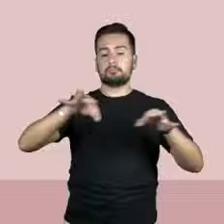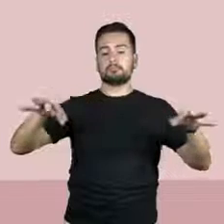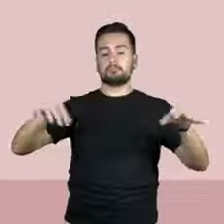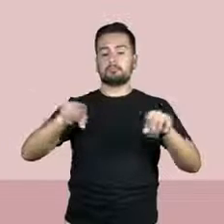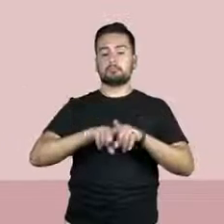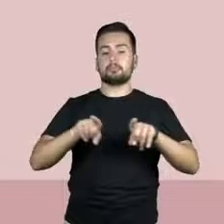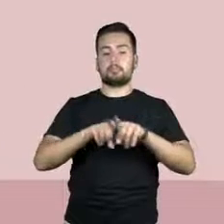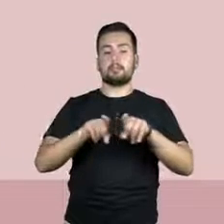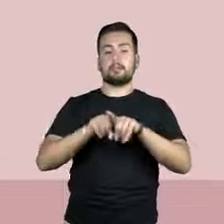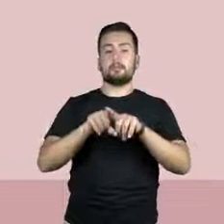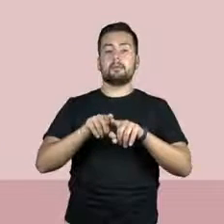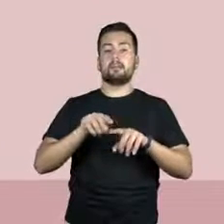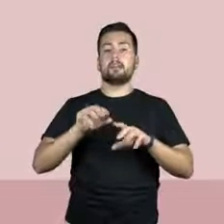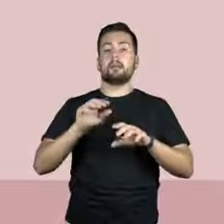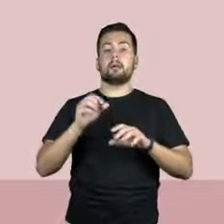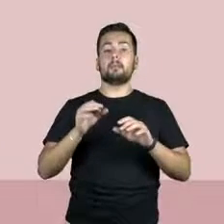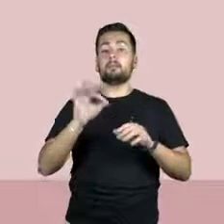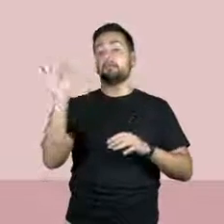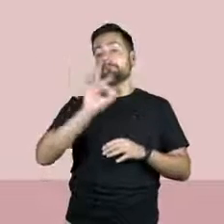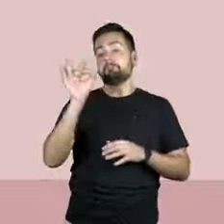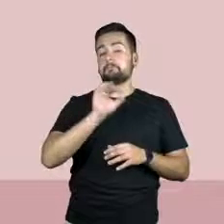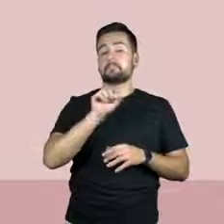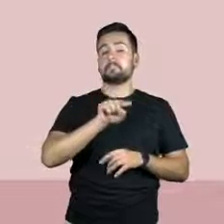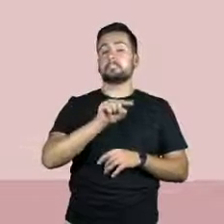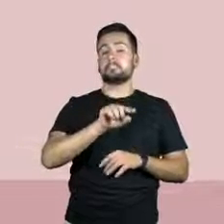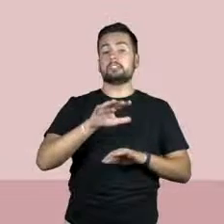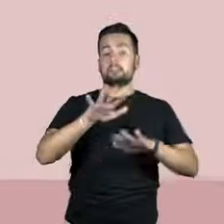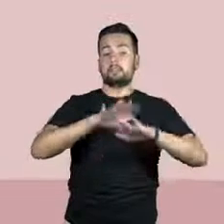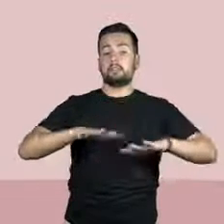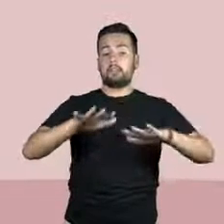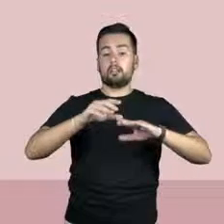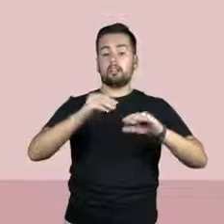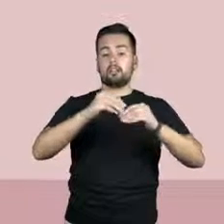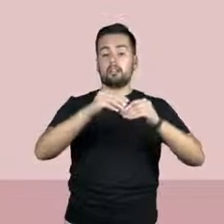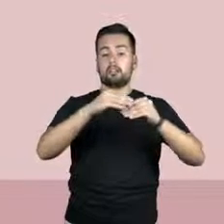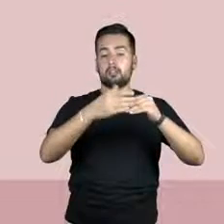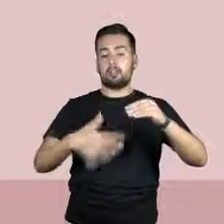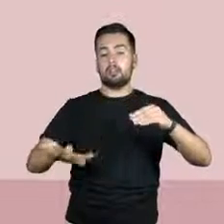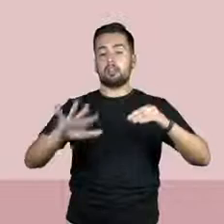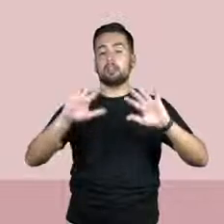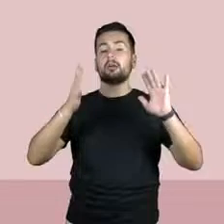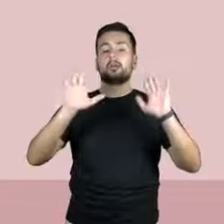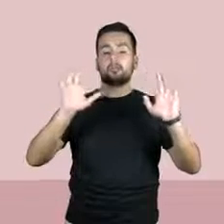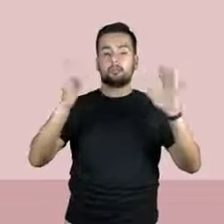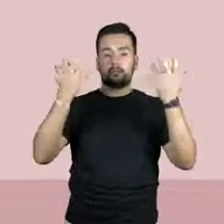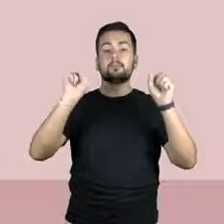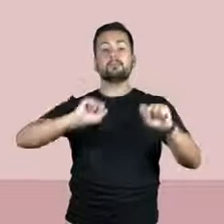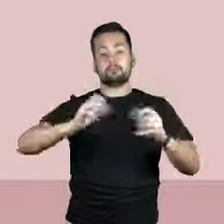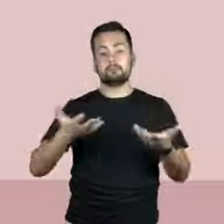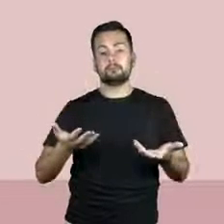tendência ao deslizamento deste material. Tá? Material que pode ser solo, material que pode ser rocha.